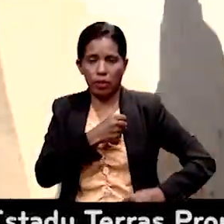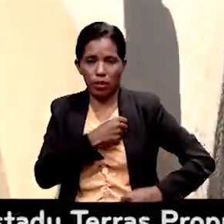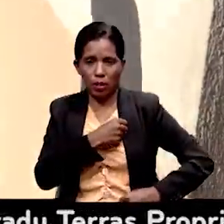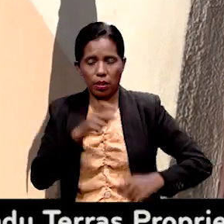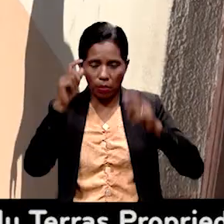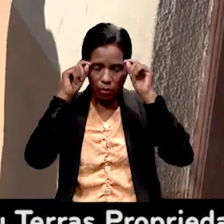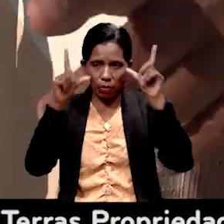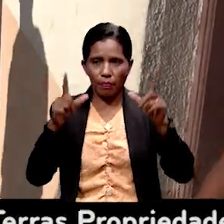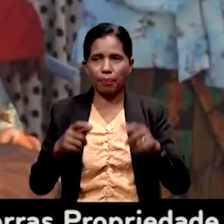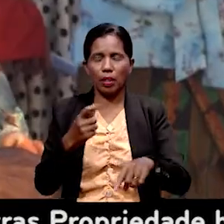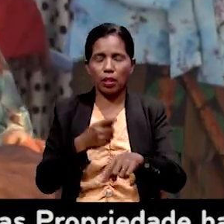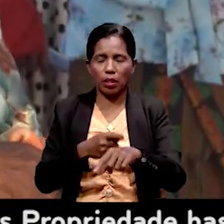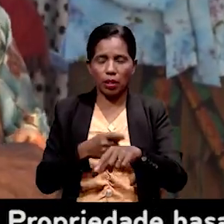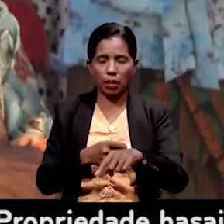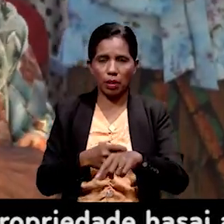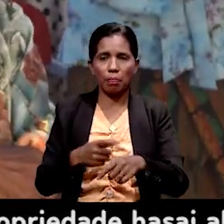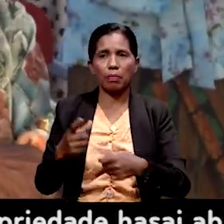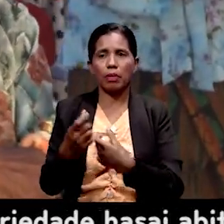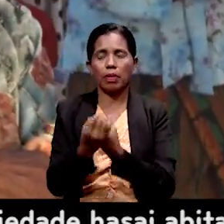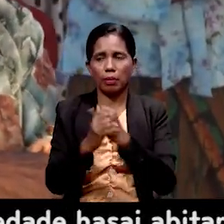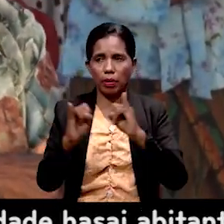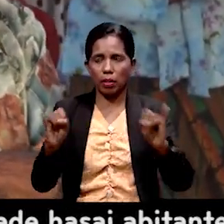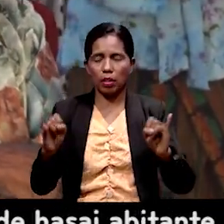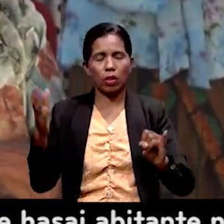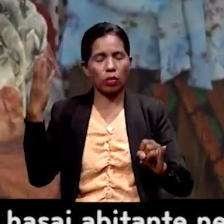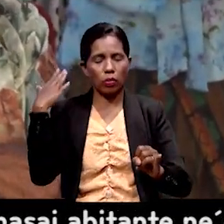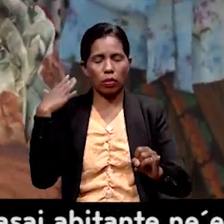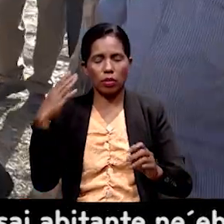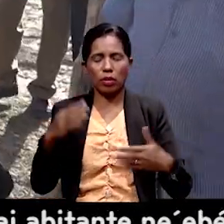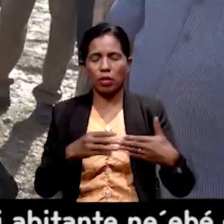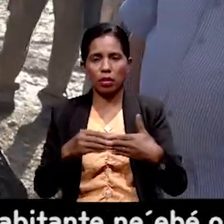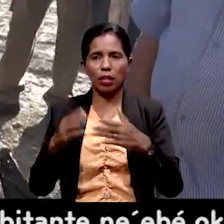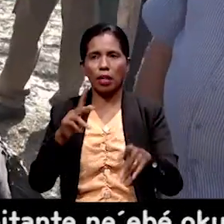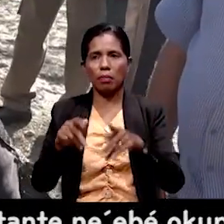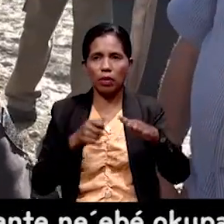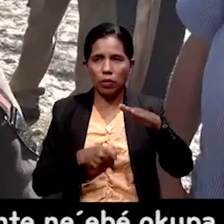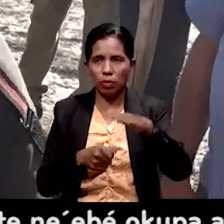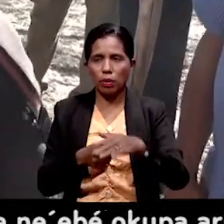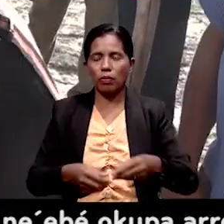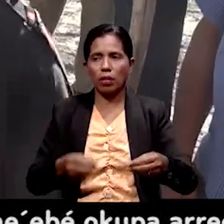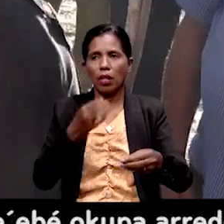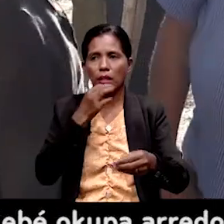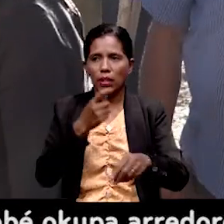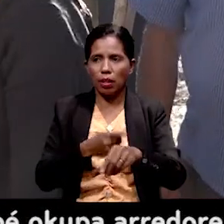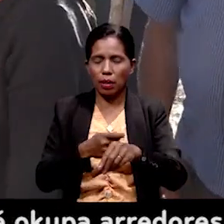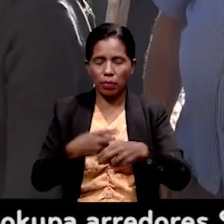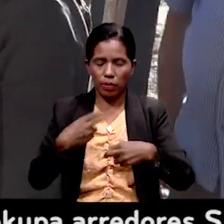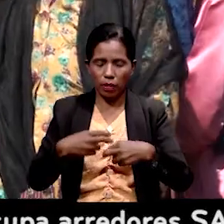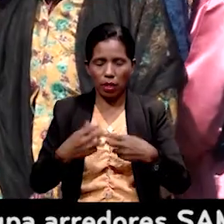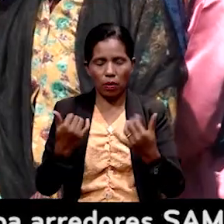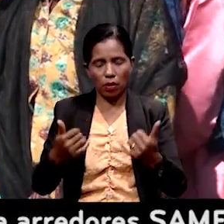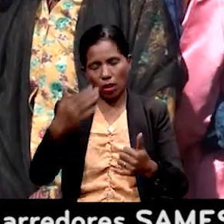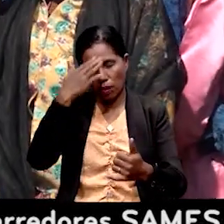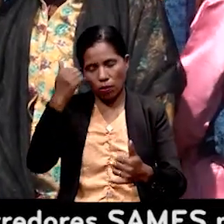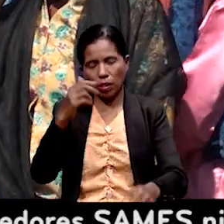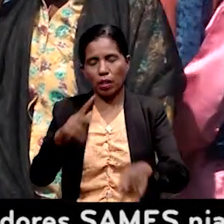Locatelli hatetan iha tempo ko ang ne nai ulu sira ne be mak ulu povu subar fohan iha tempo difícil. Da daung ne halua ona povo